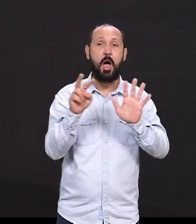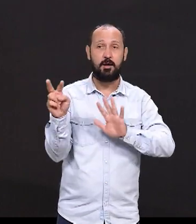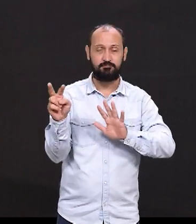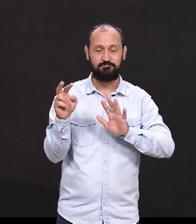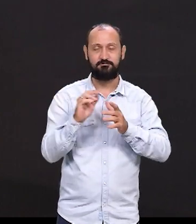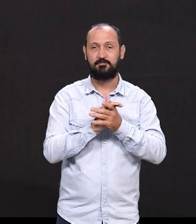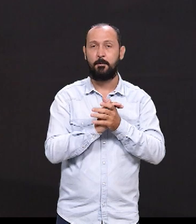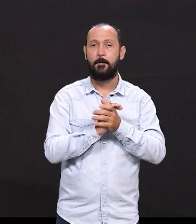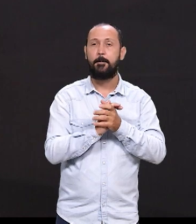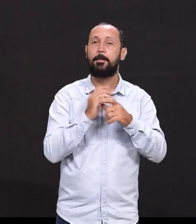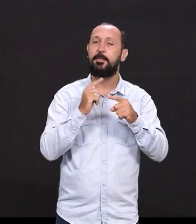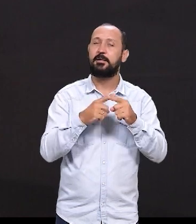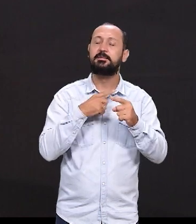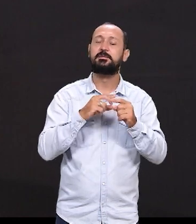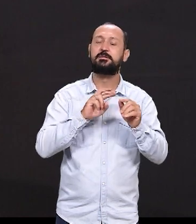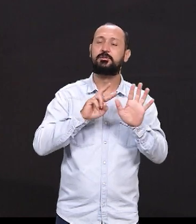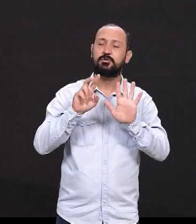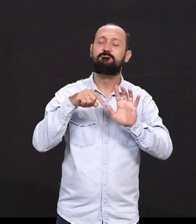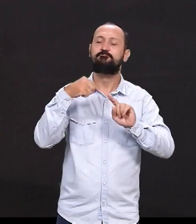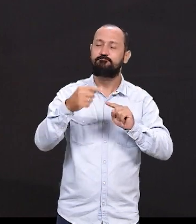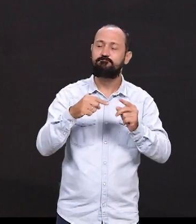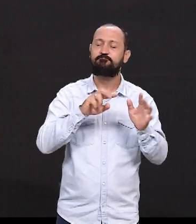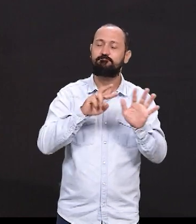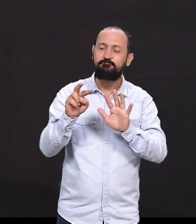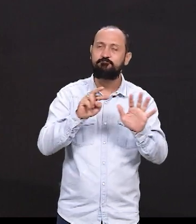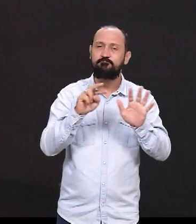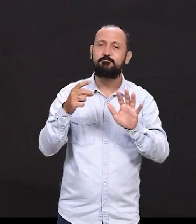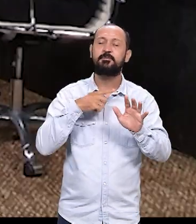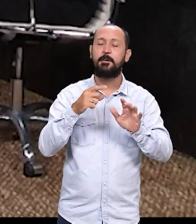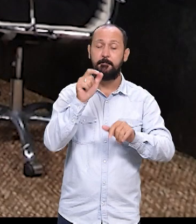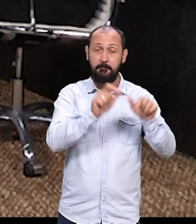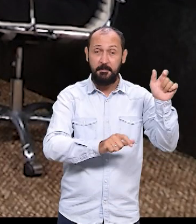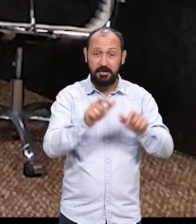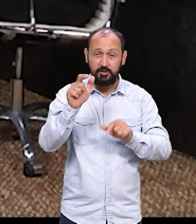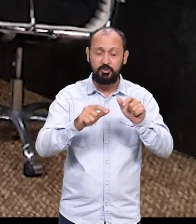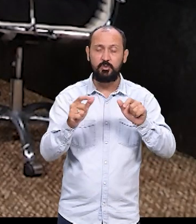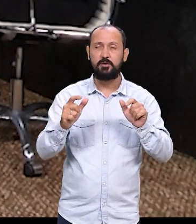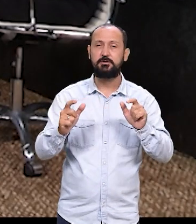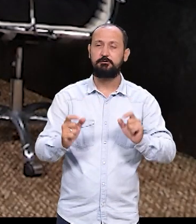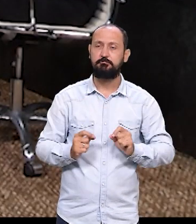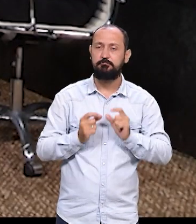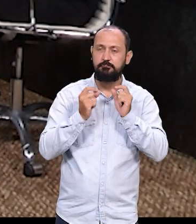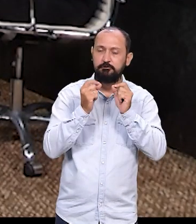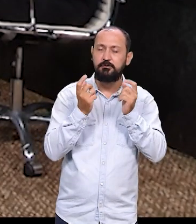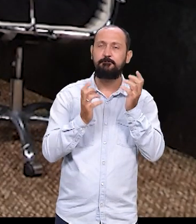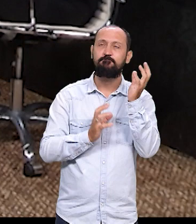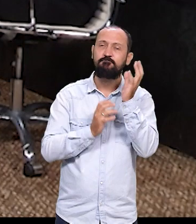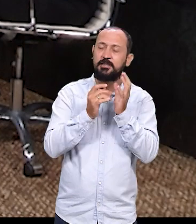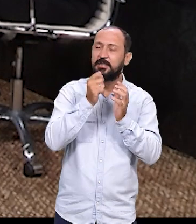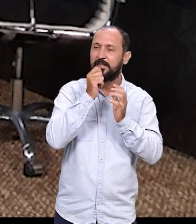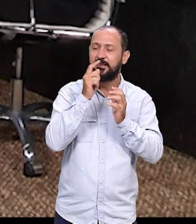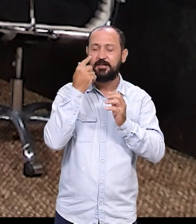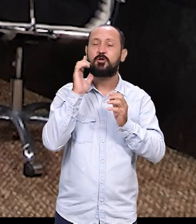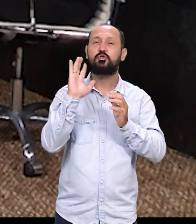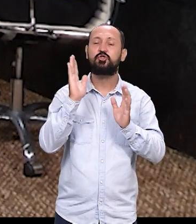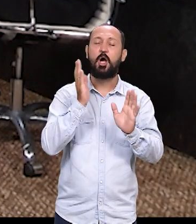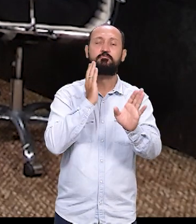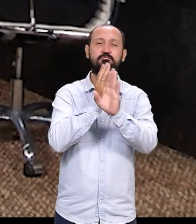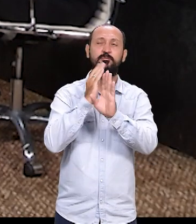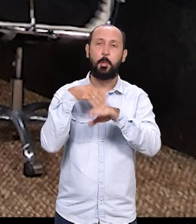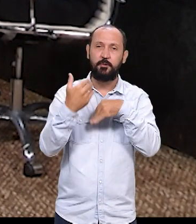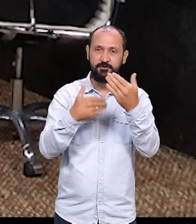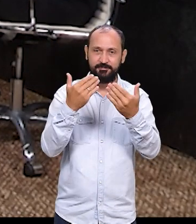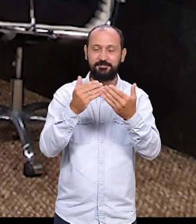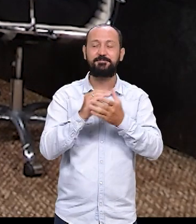desafio f e semanal porque a gente tem todas as semanas pacientes com câncer infelizmente